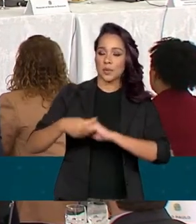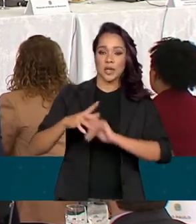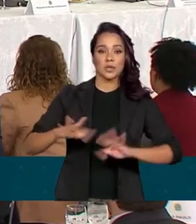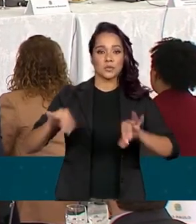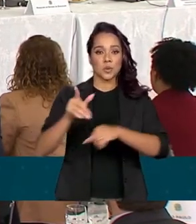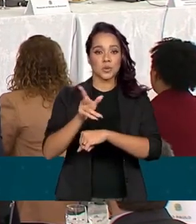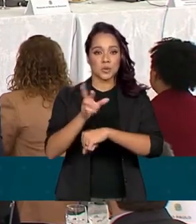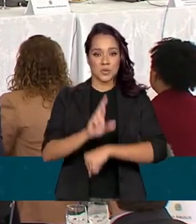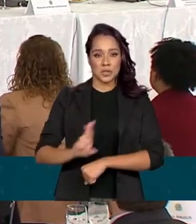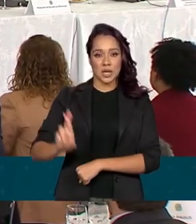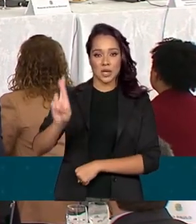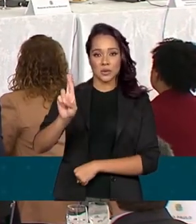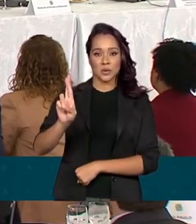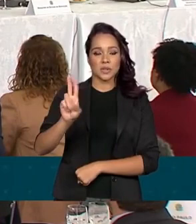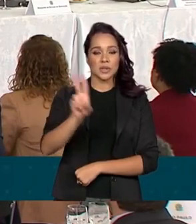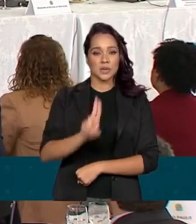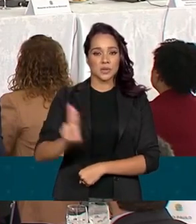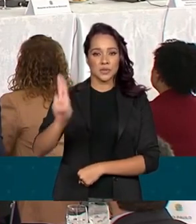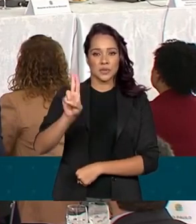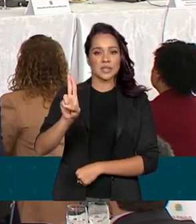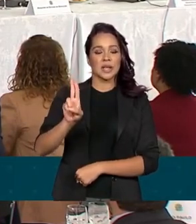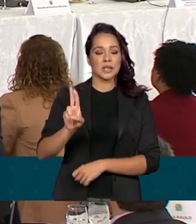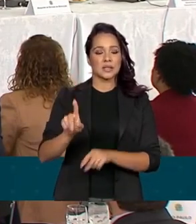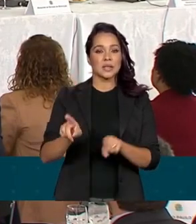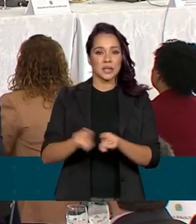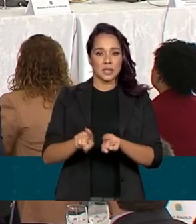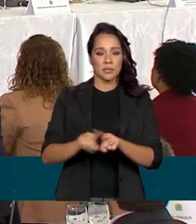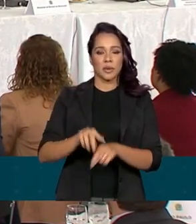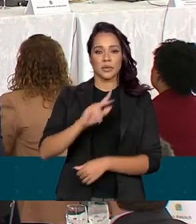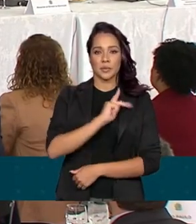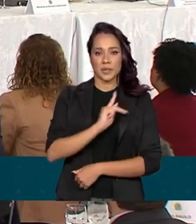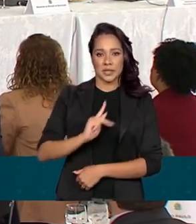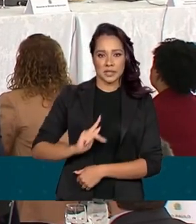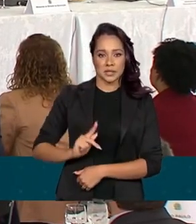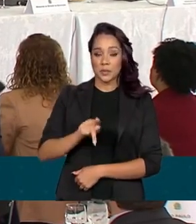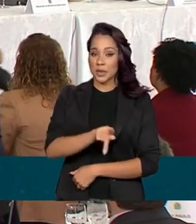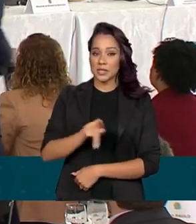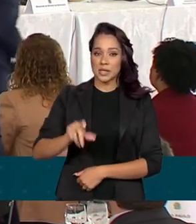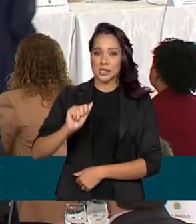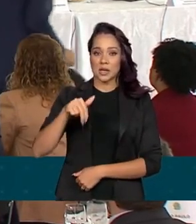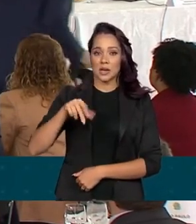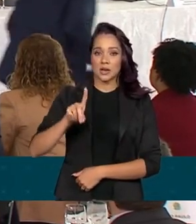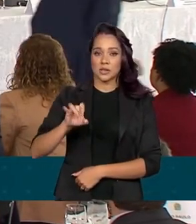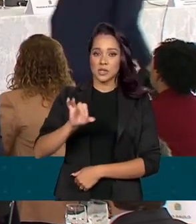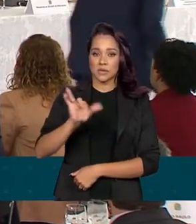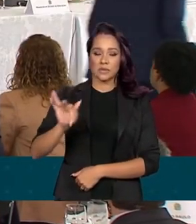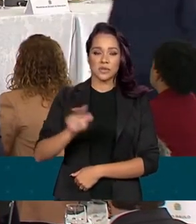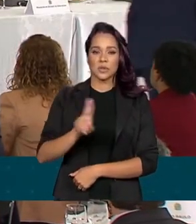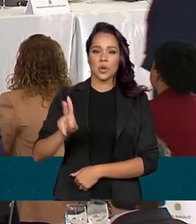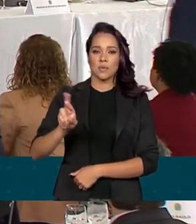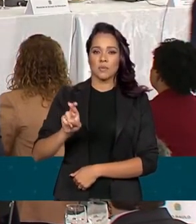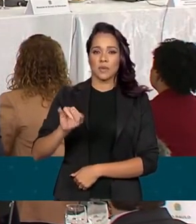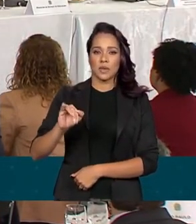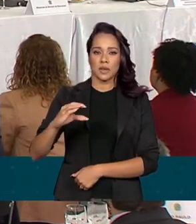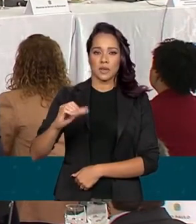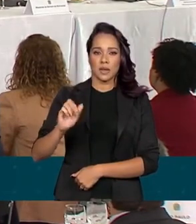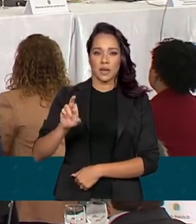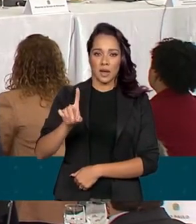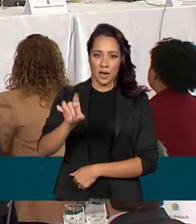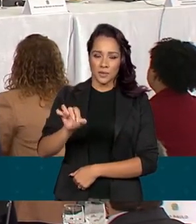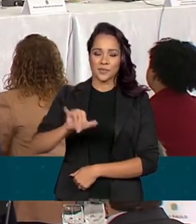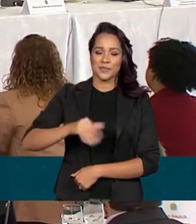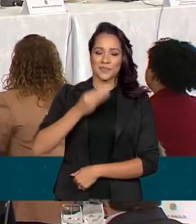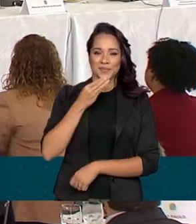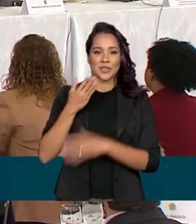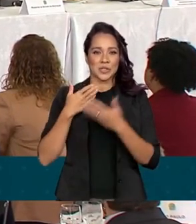os reitores e reitoras das universidades, em nome do presidente da Andifes, Ricardo Marcelo Fonseca, quem eu tive a